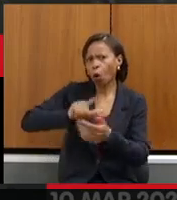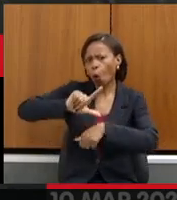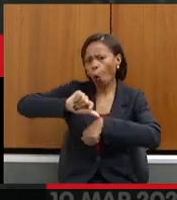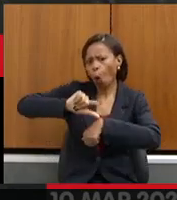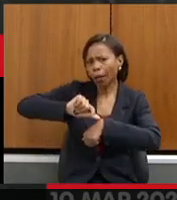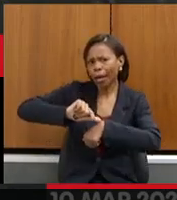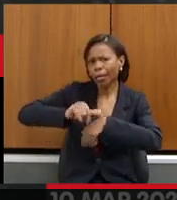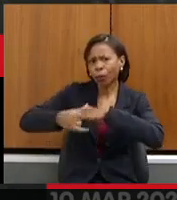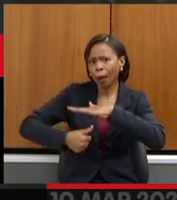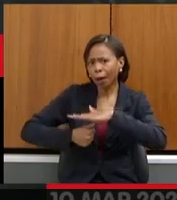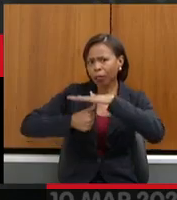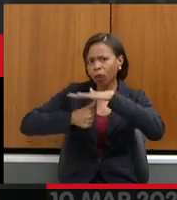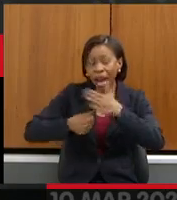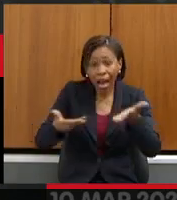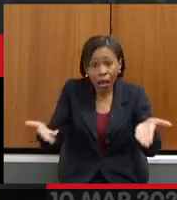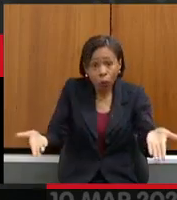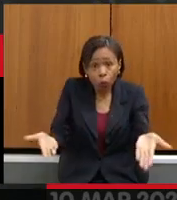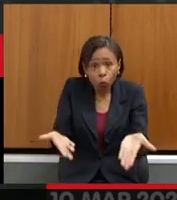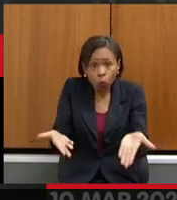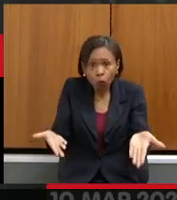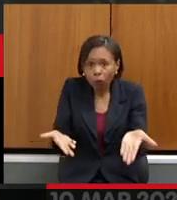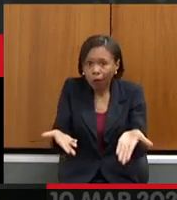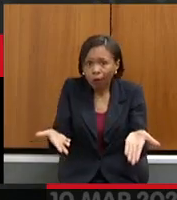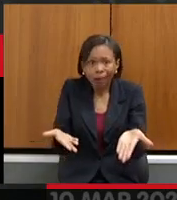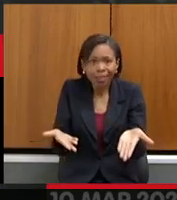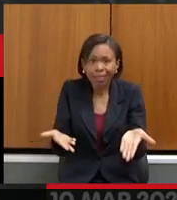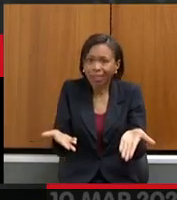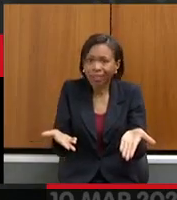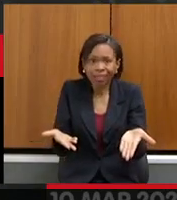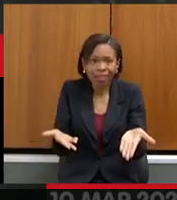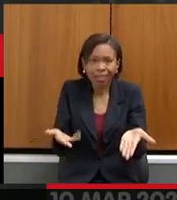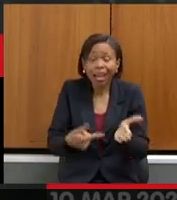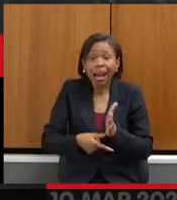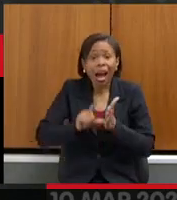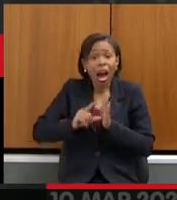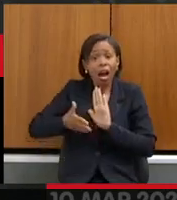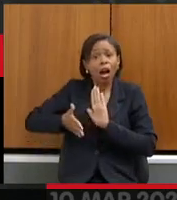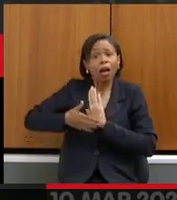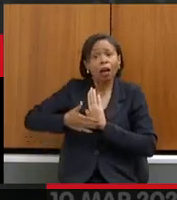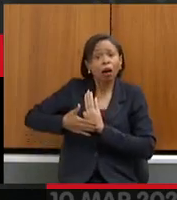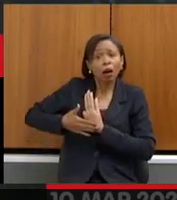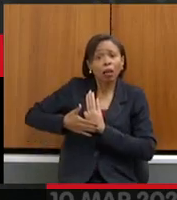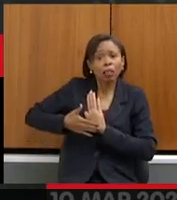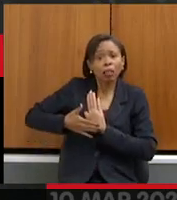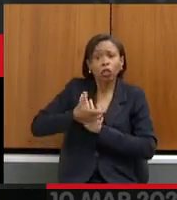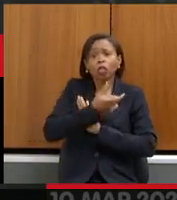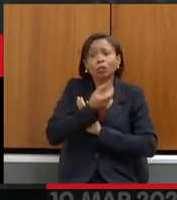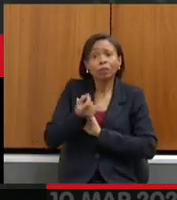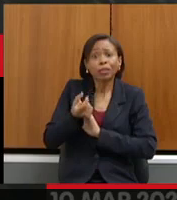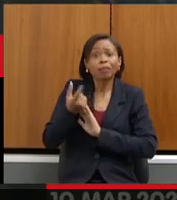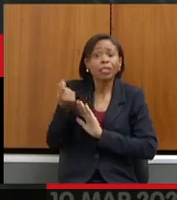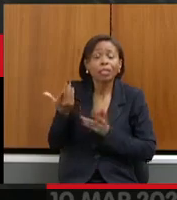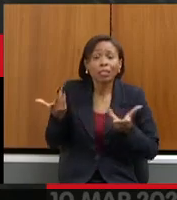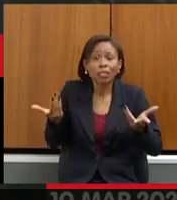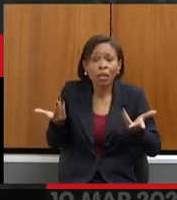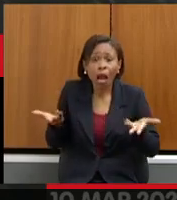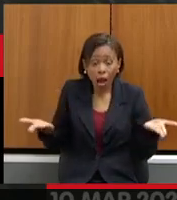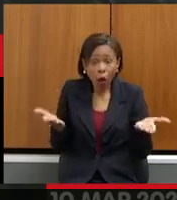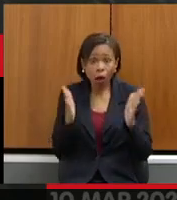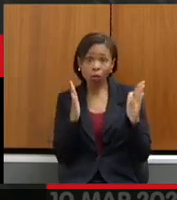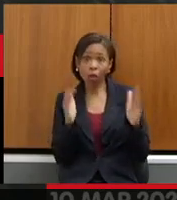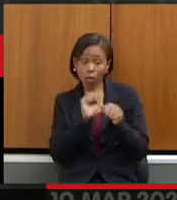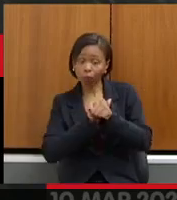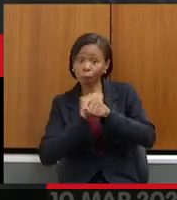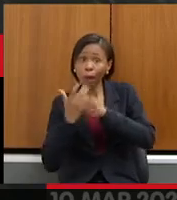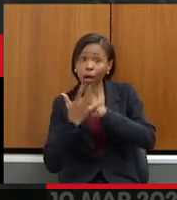horário com a reitora agora agora que tratativas foram feitas em 2020 nós temos uma pandemia pessoal não é uma gripezinha